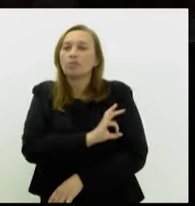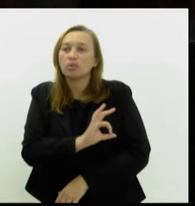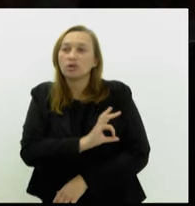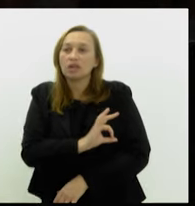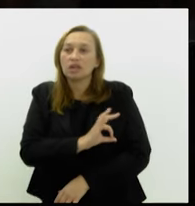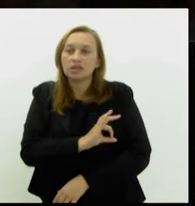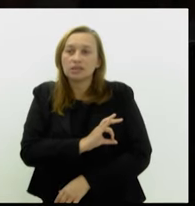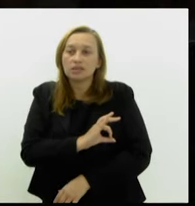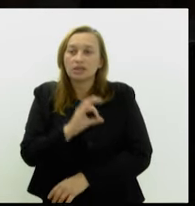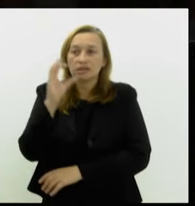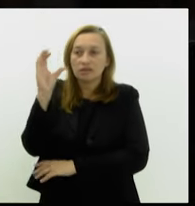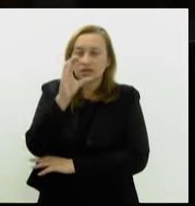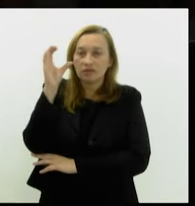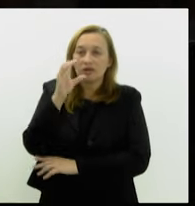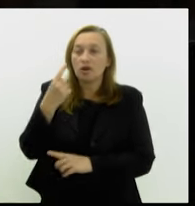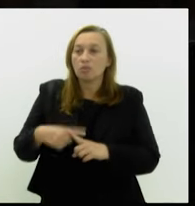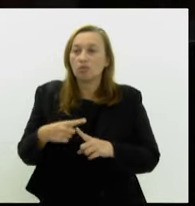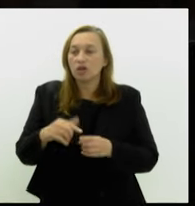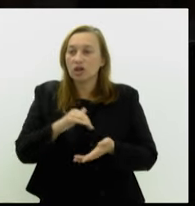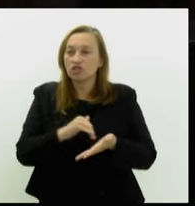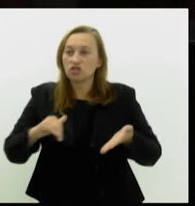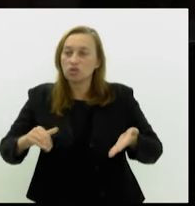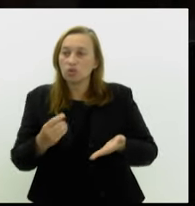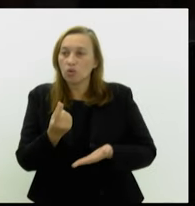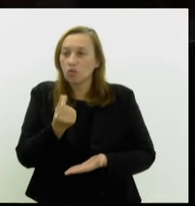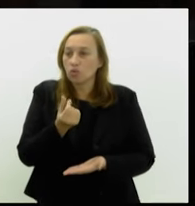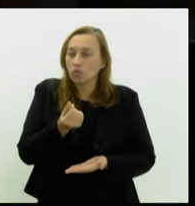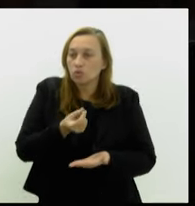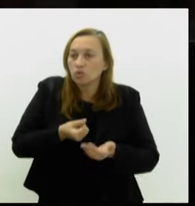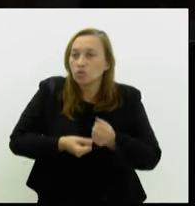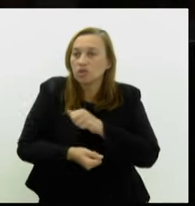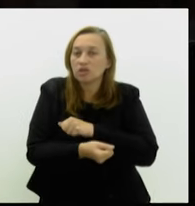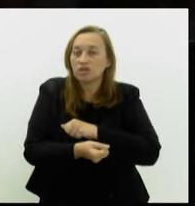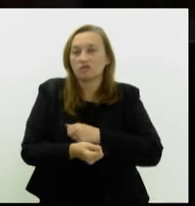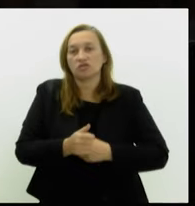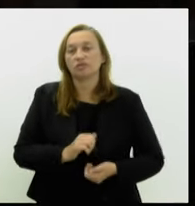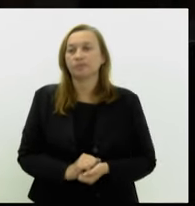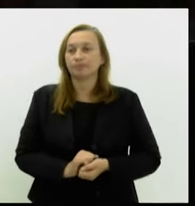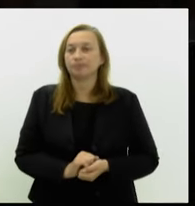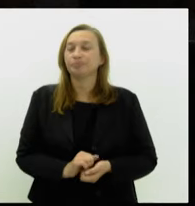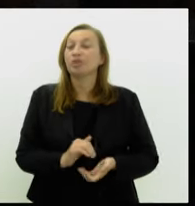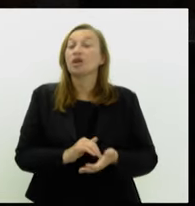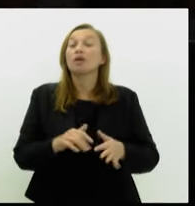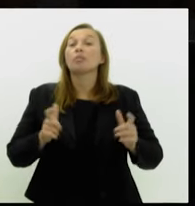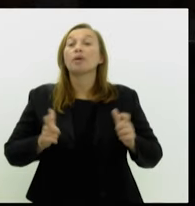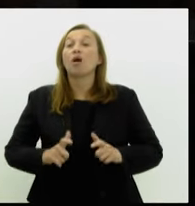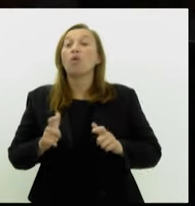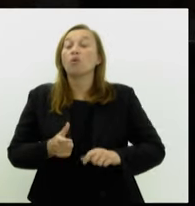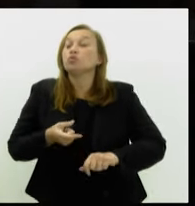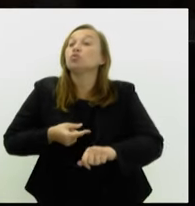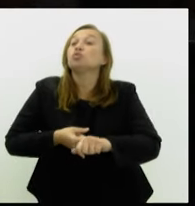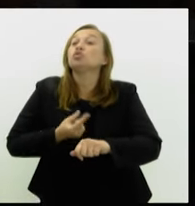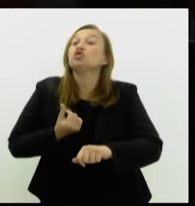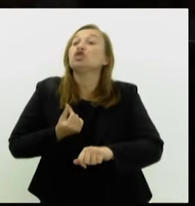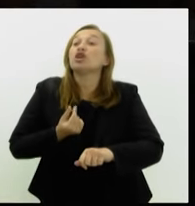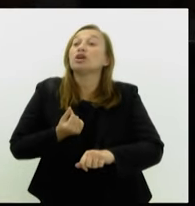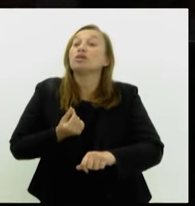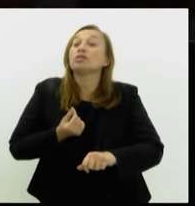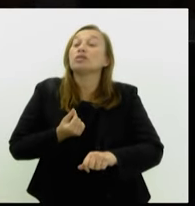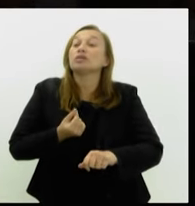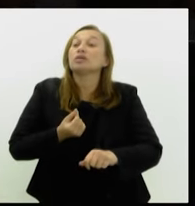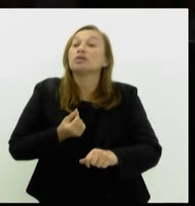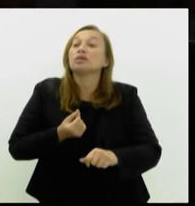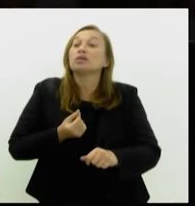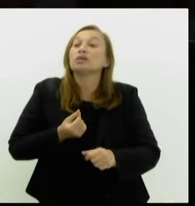governador tirou 90% dos recursos que deveriam ir para essa área. Então, para onde que está indo o dinheiro no orçamento